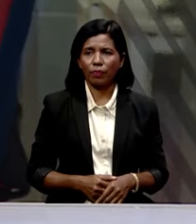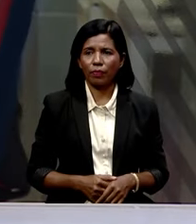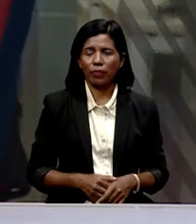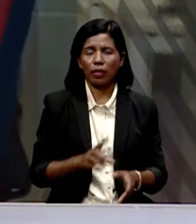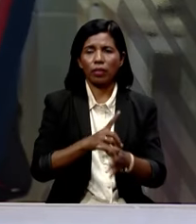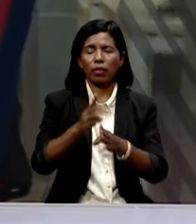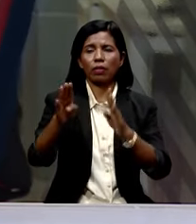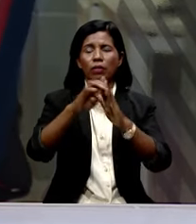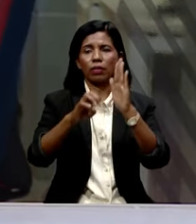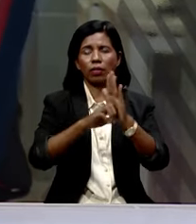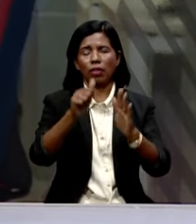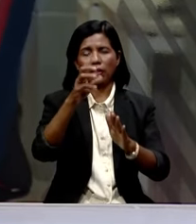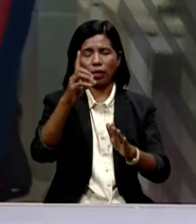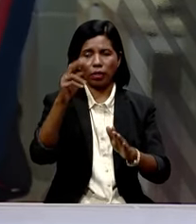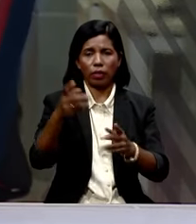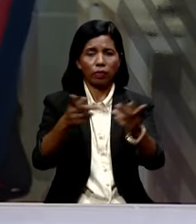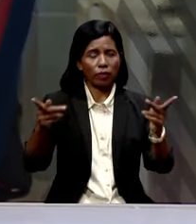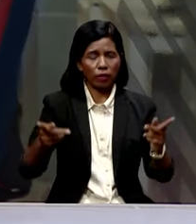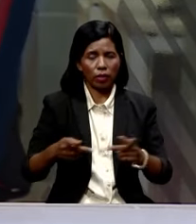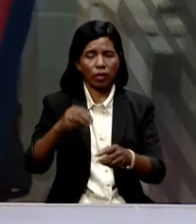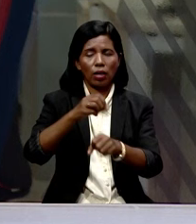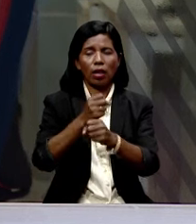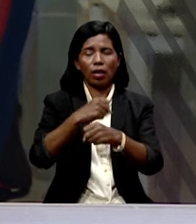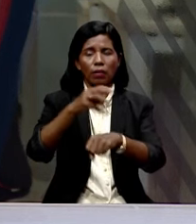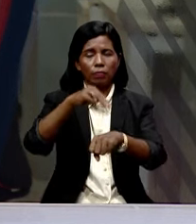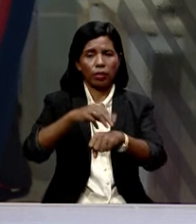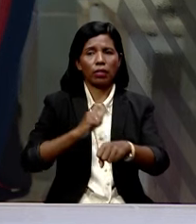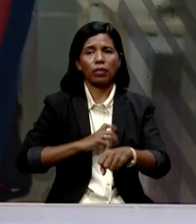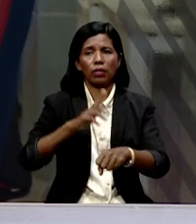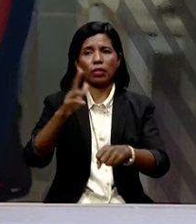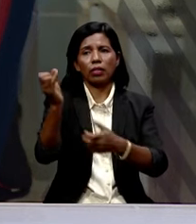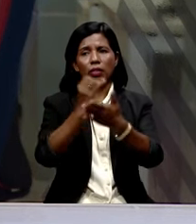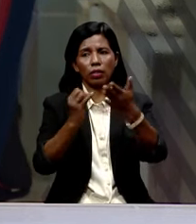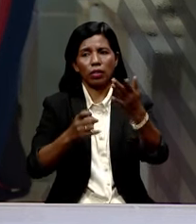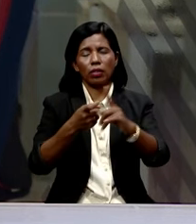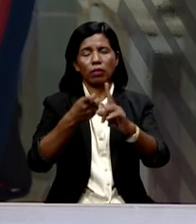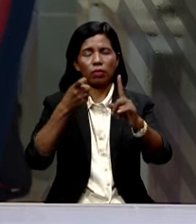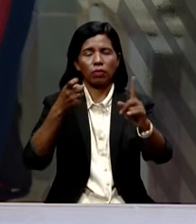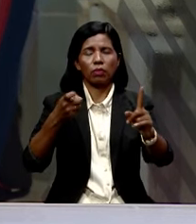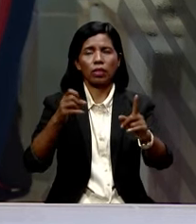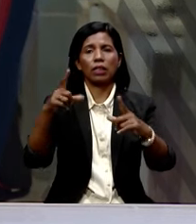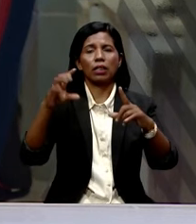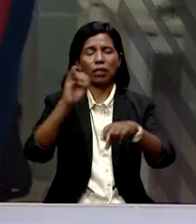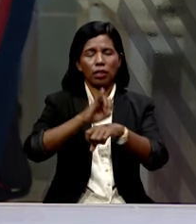Diretor Executivo ADN declara Fatin al-Tarba missa Nini Tassitolo desenho Russi Vaticano.